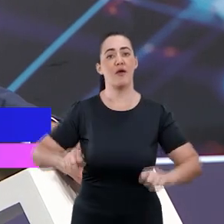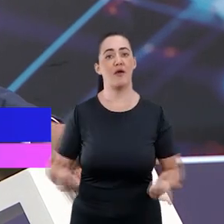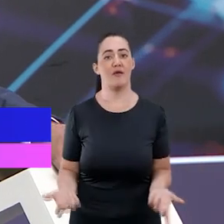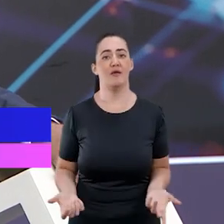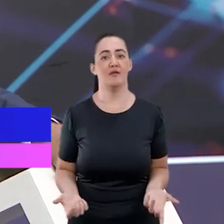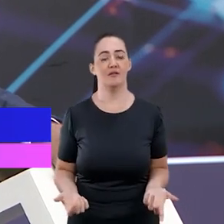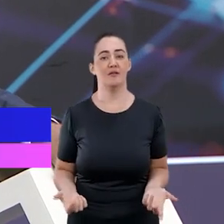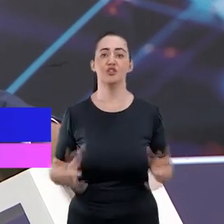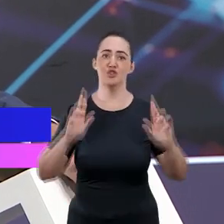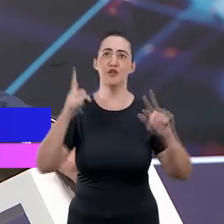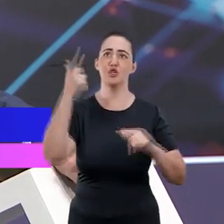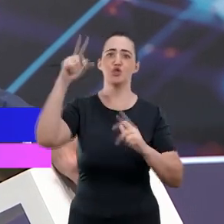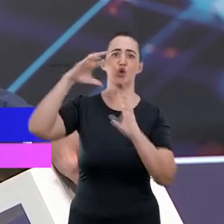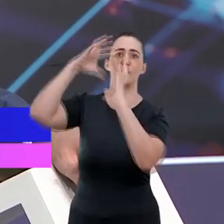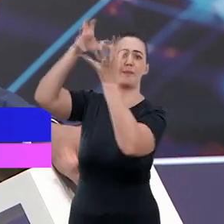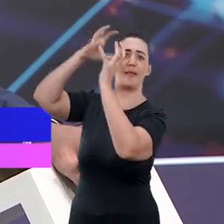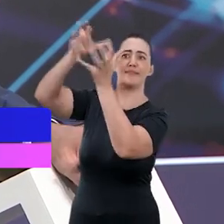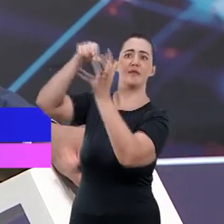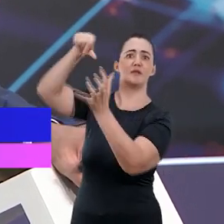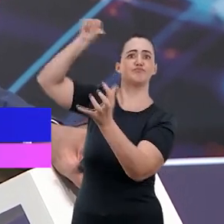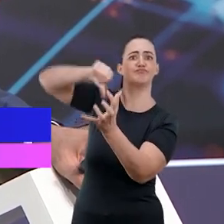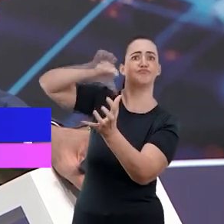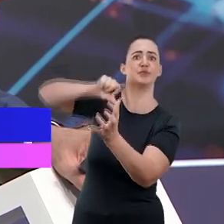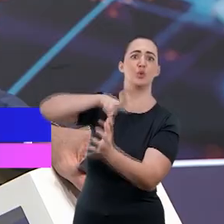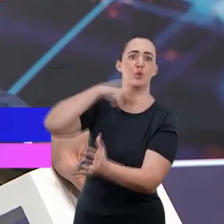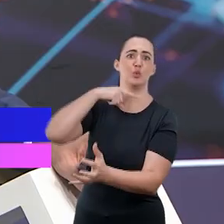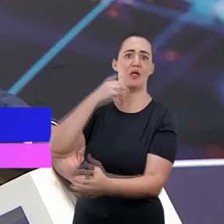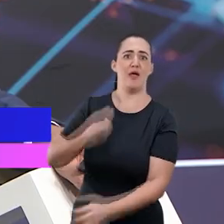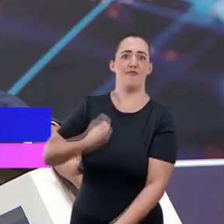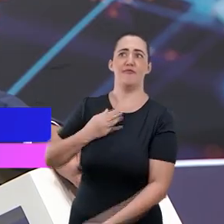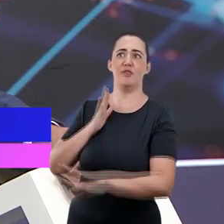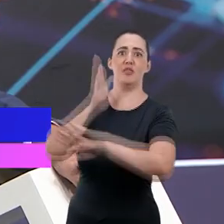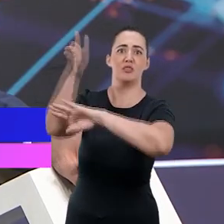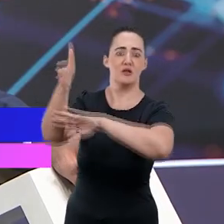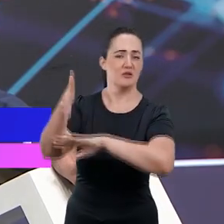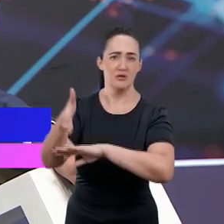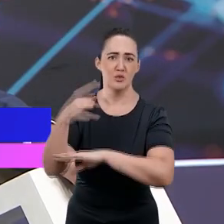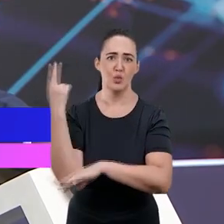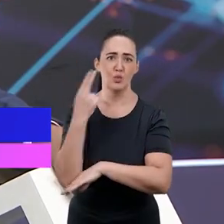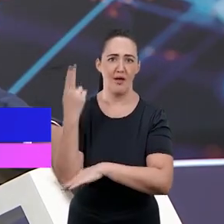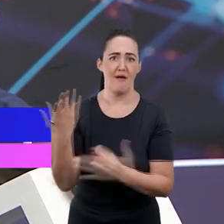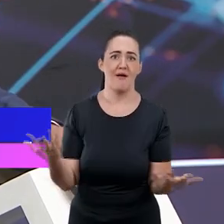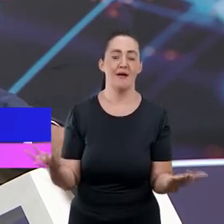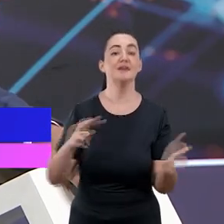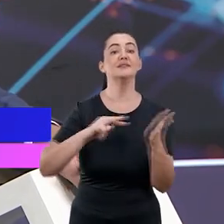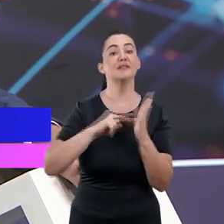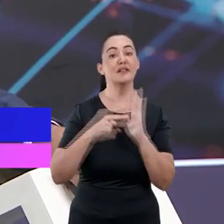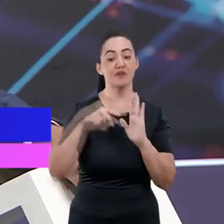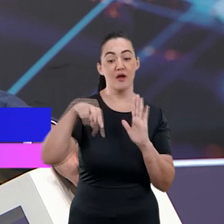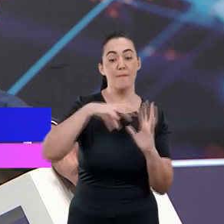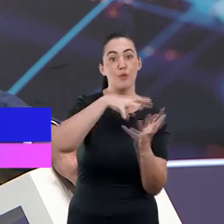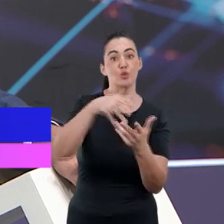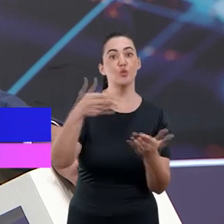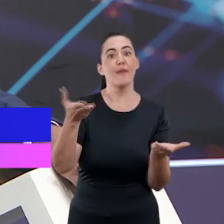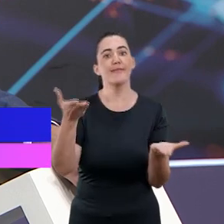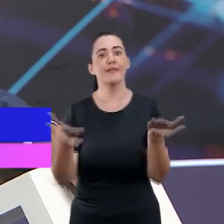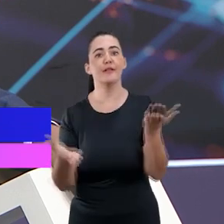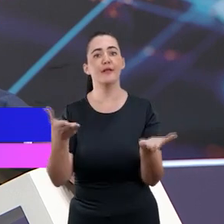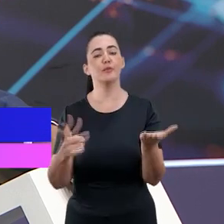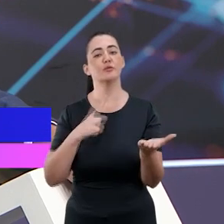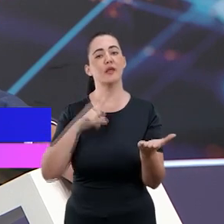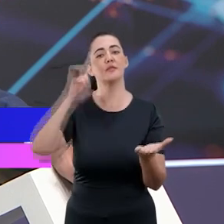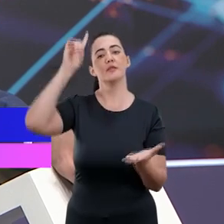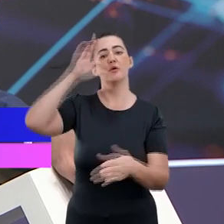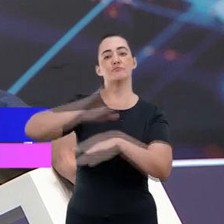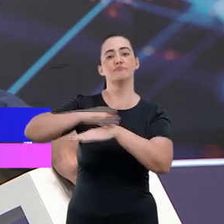você, eu, Rafael, não consigo crer de que esse mundo veio do nada. Eu